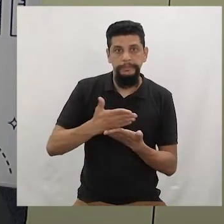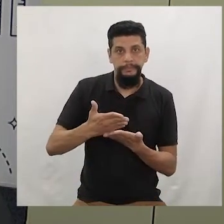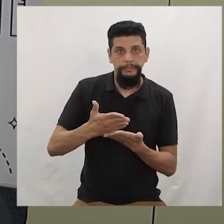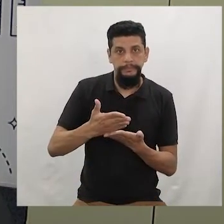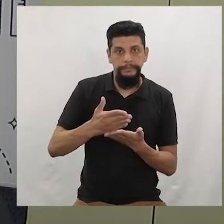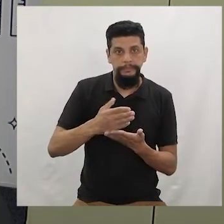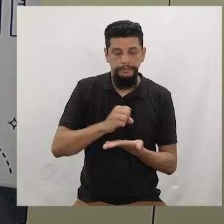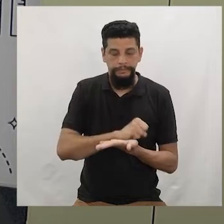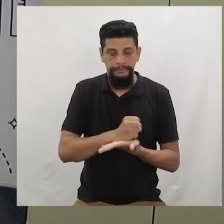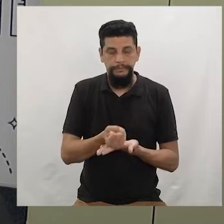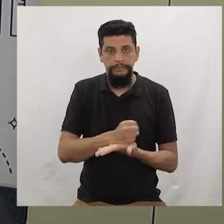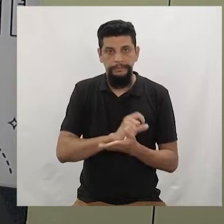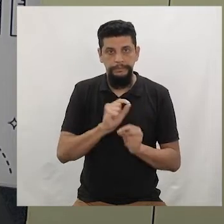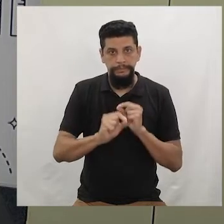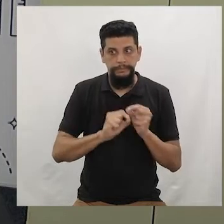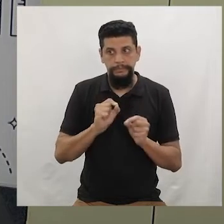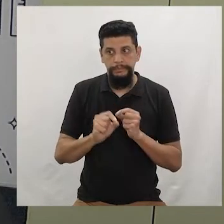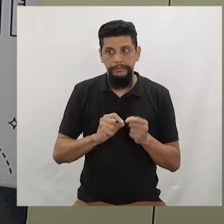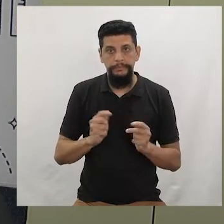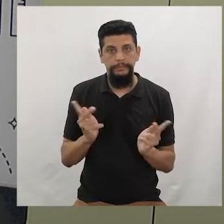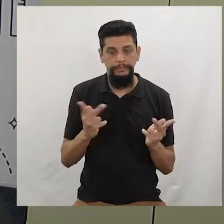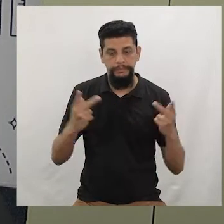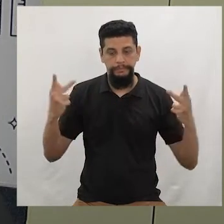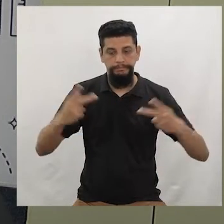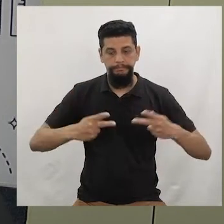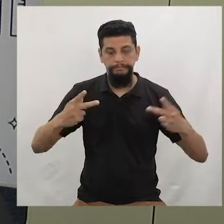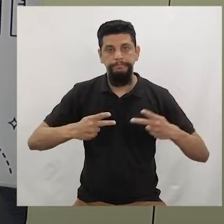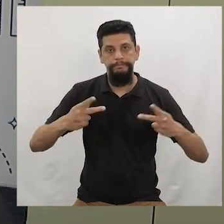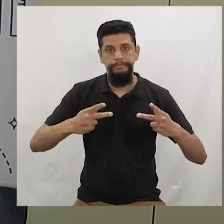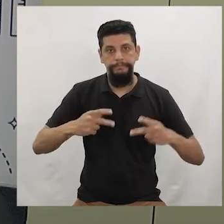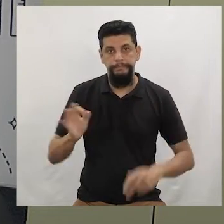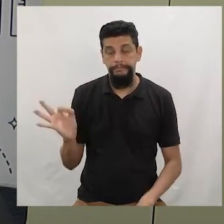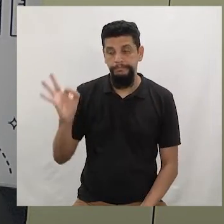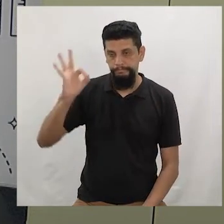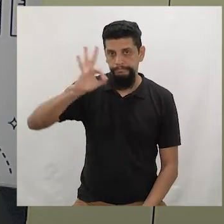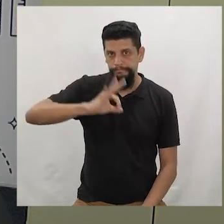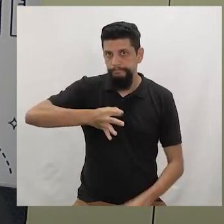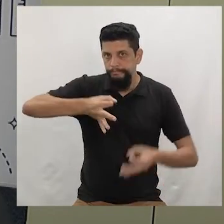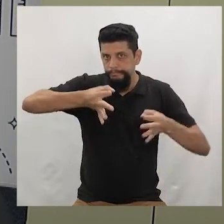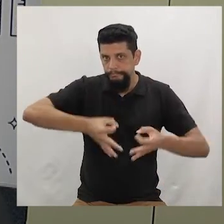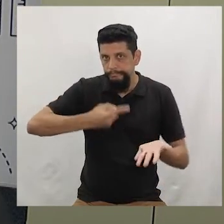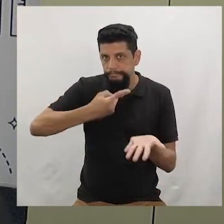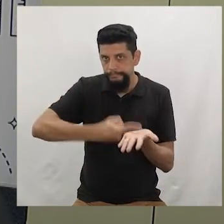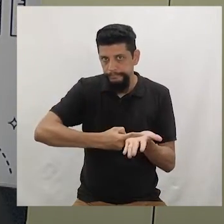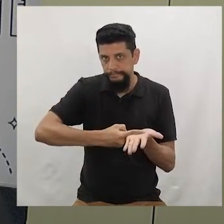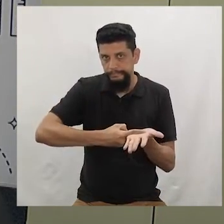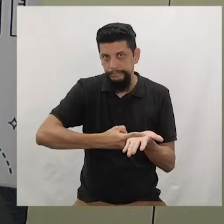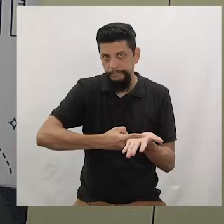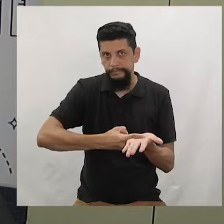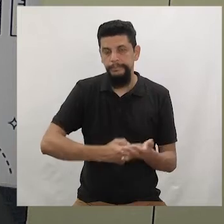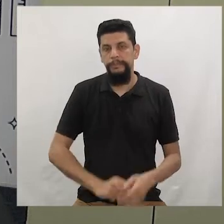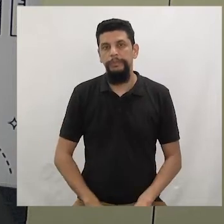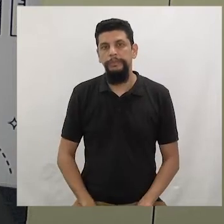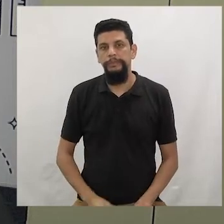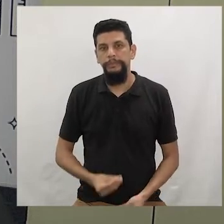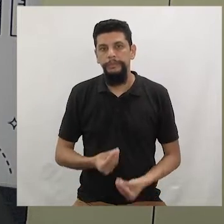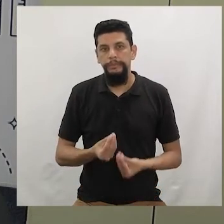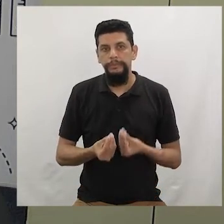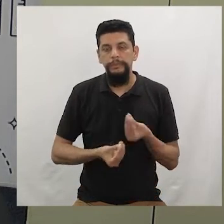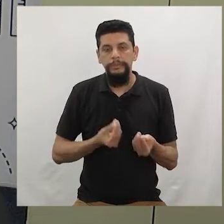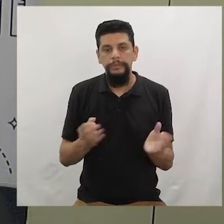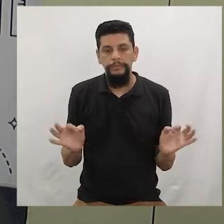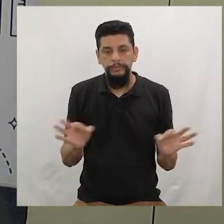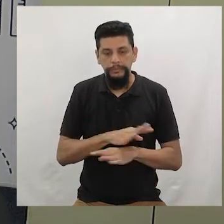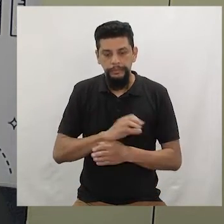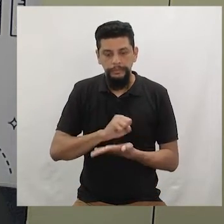Começa o jogo quem tiver o paizinho do sol. Tá, certo? certo. Combinar. Isso. E